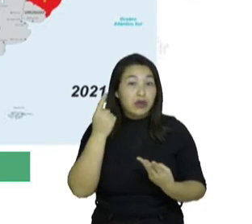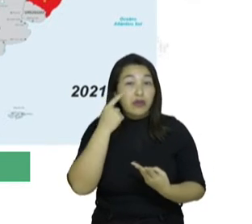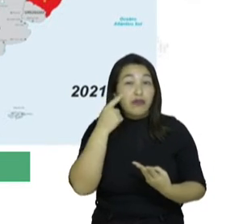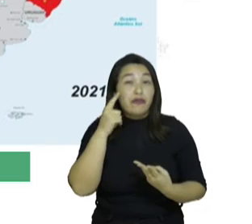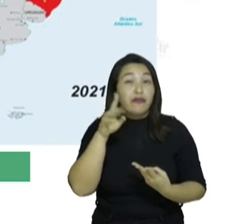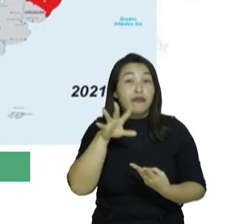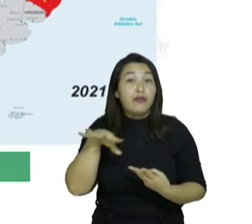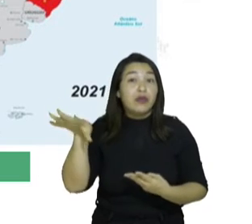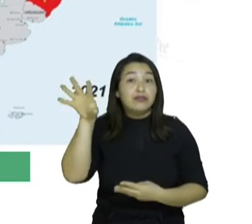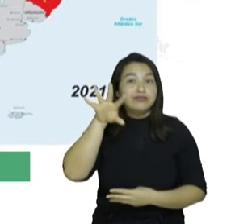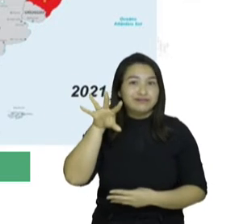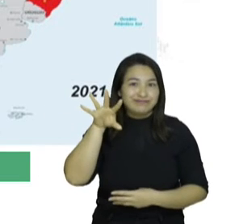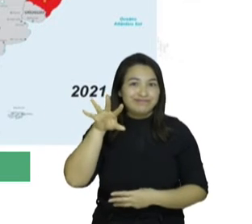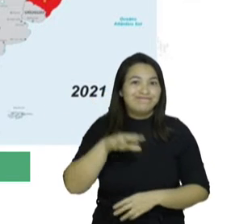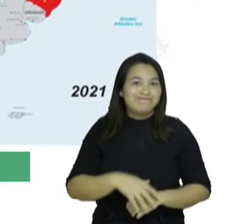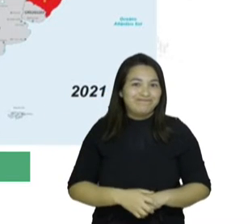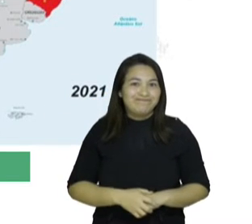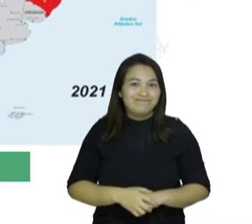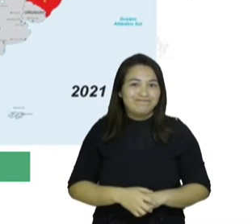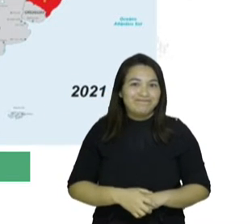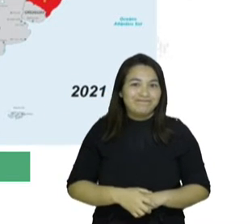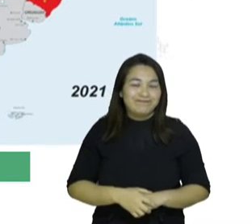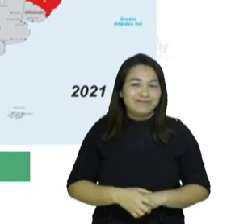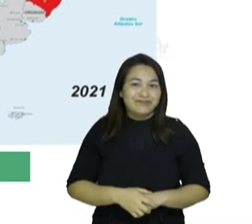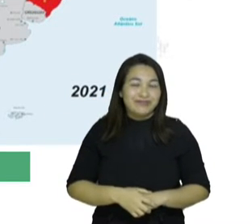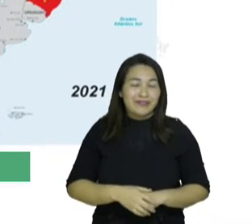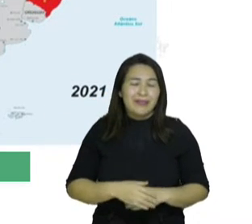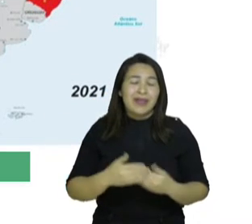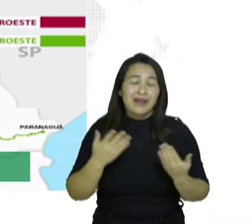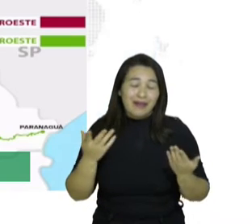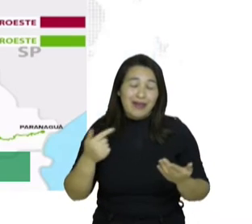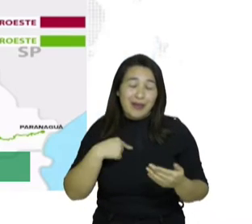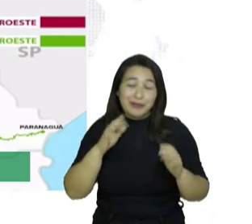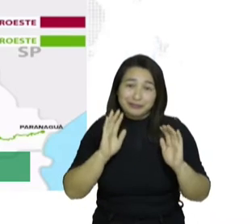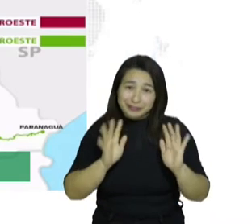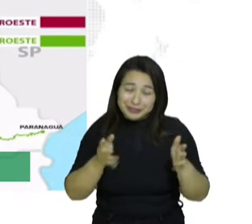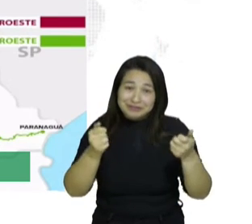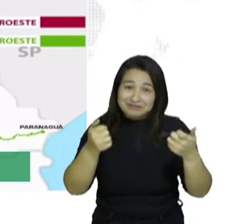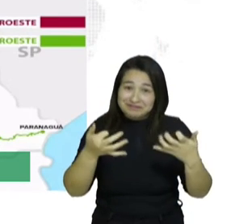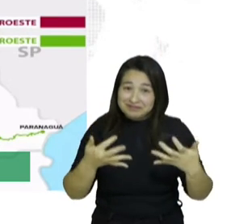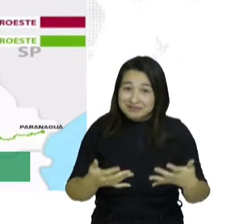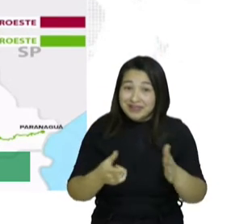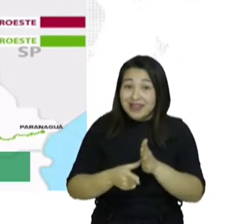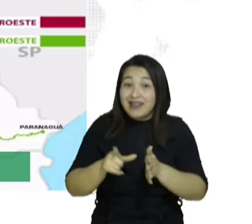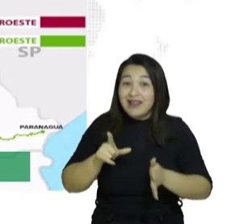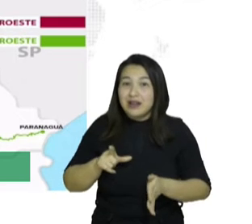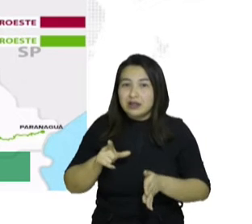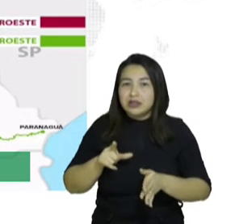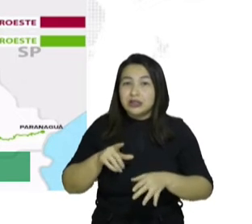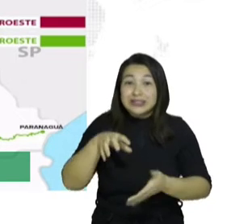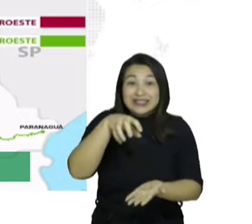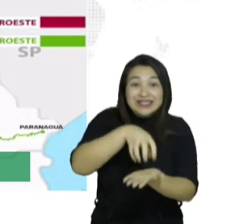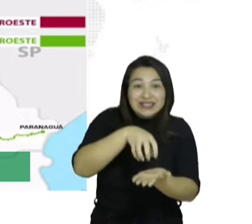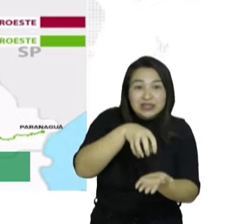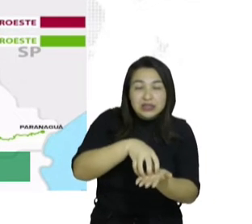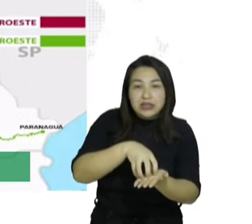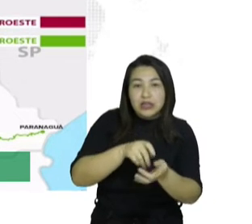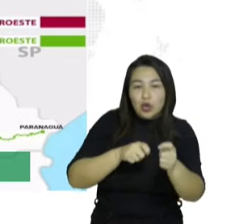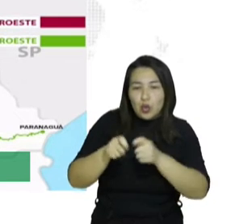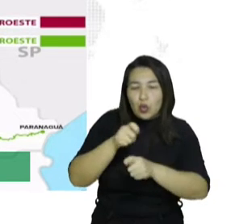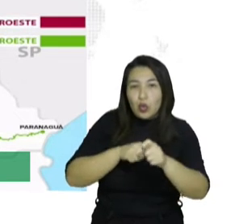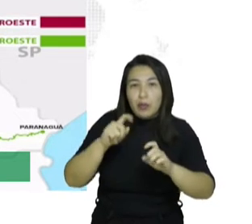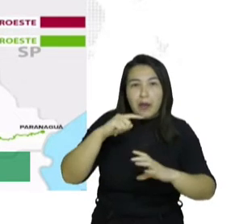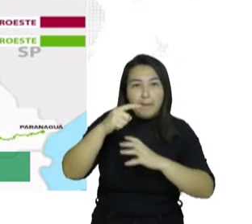demais isso quer dizer o quê Isso só corrobora o que Eu mencionei eh que o o epicentro da economia mundial e os